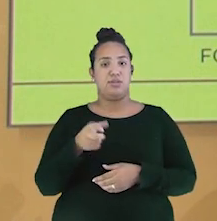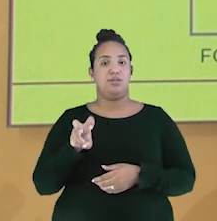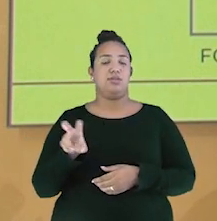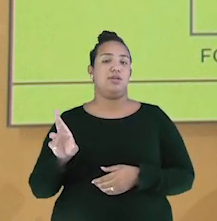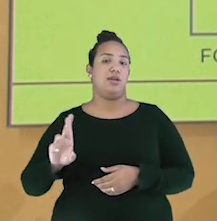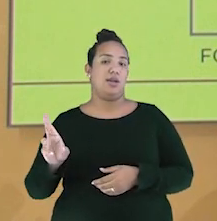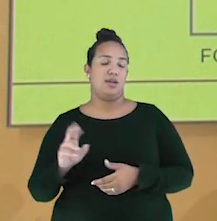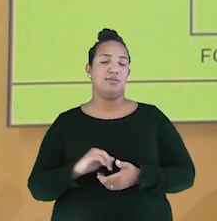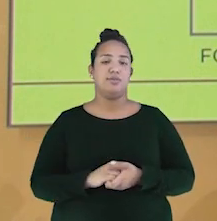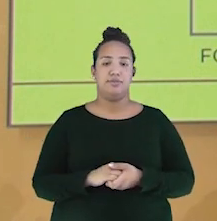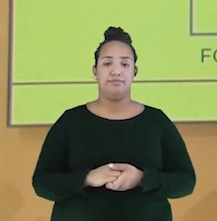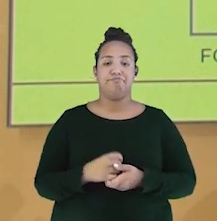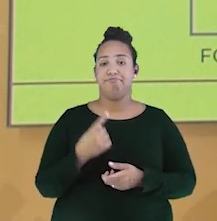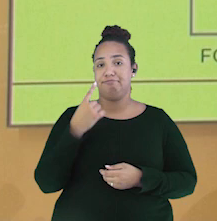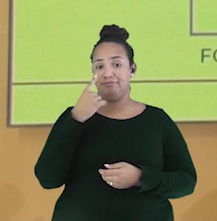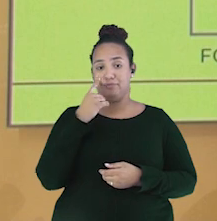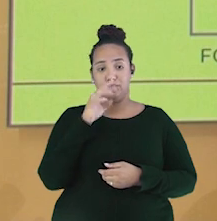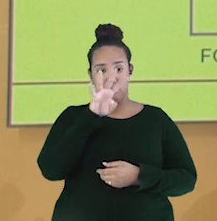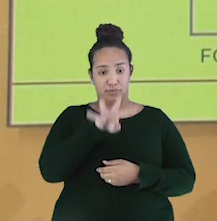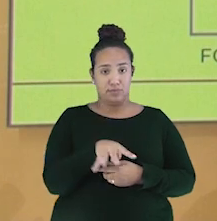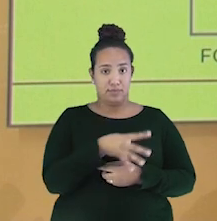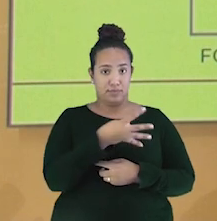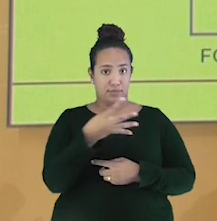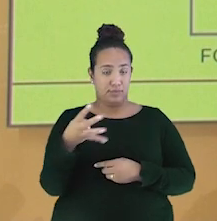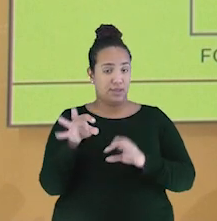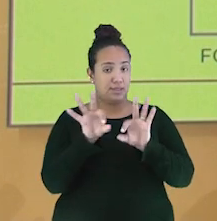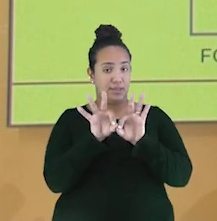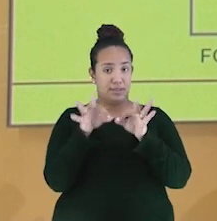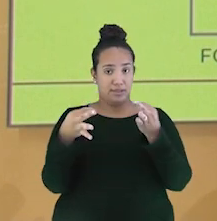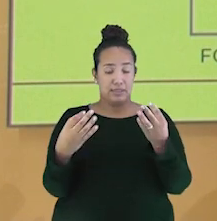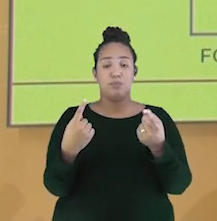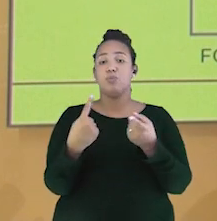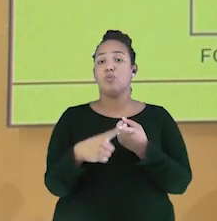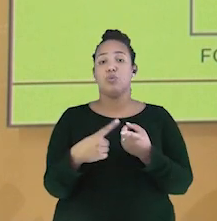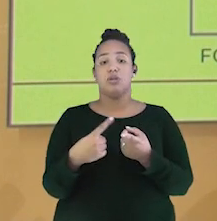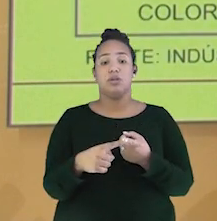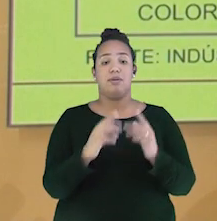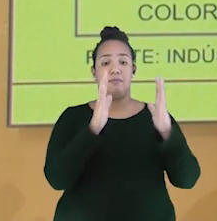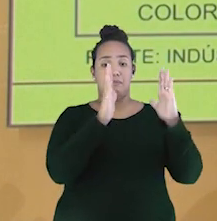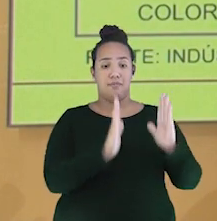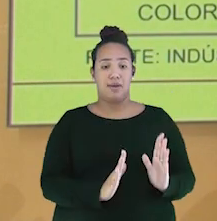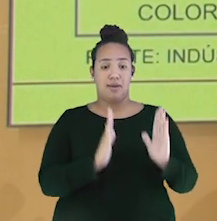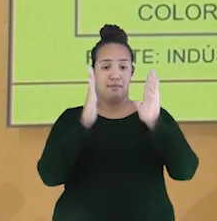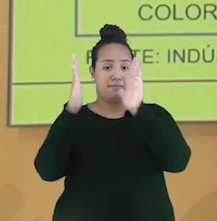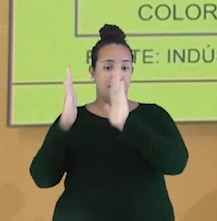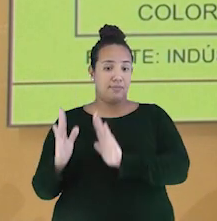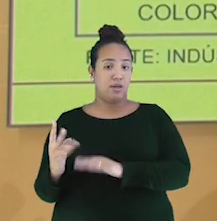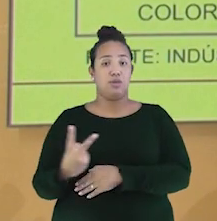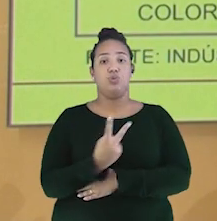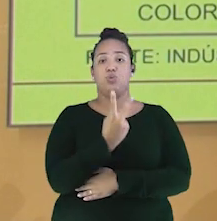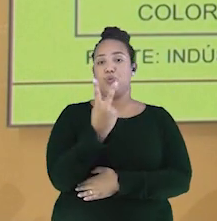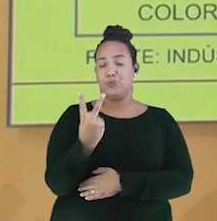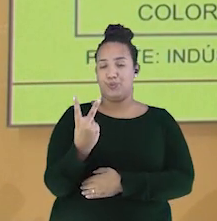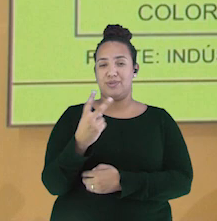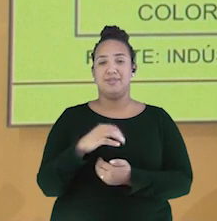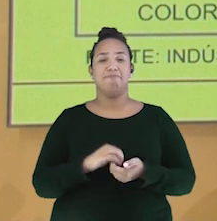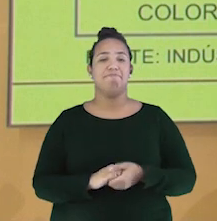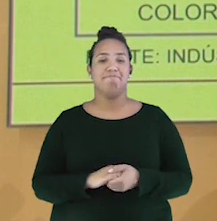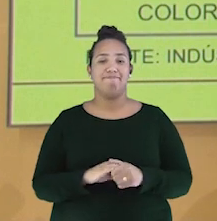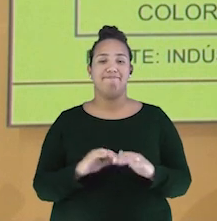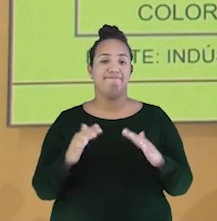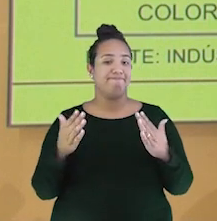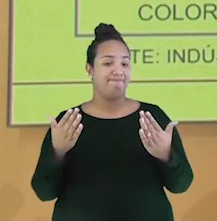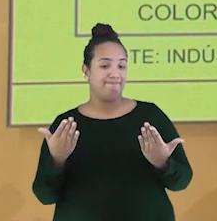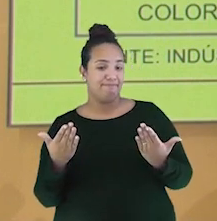uma tabela simples pois ela tem apenas duas colunas então o que você achou não ficou mais fácil para